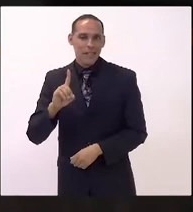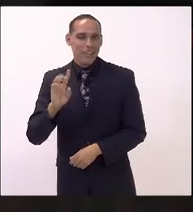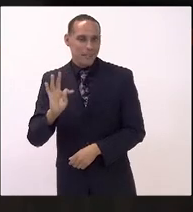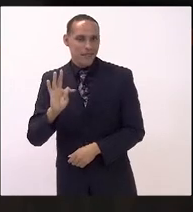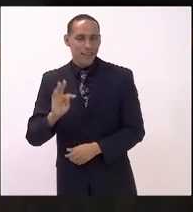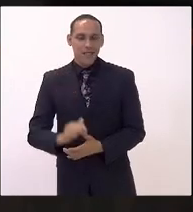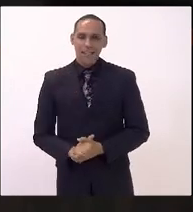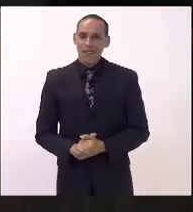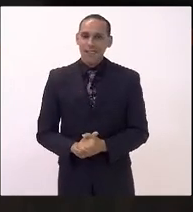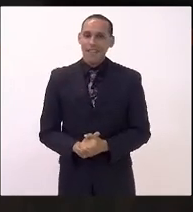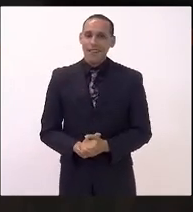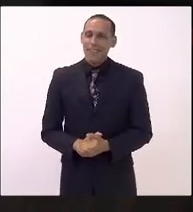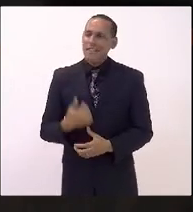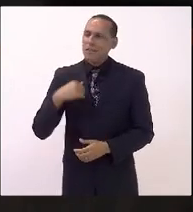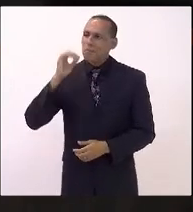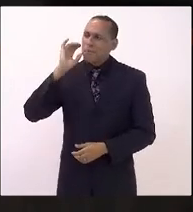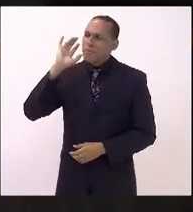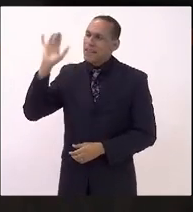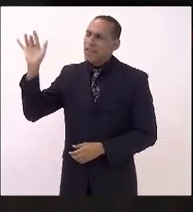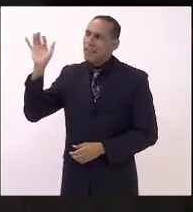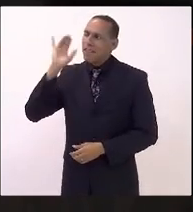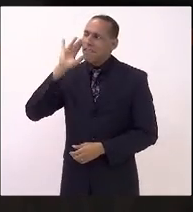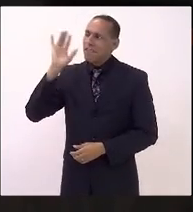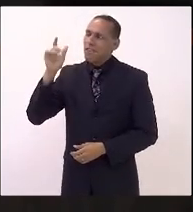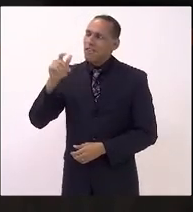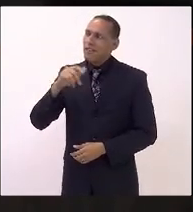Né? Eu fiquei pensando.